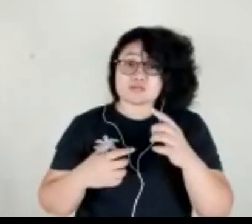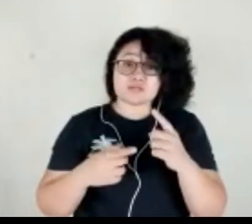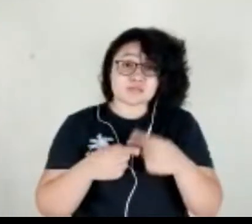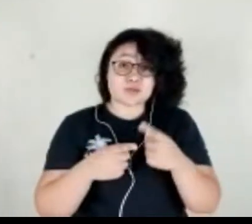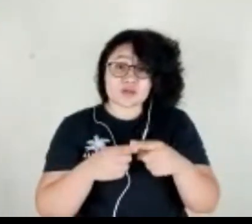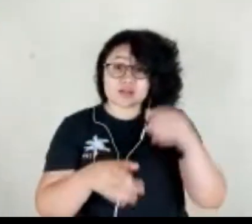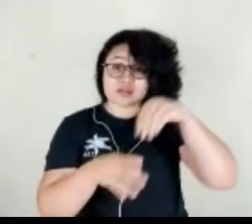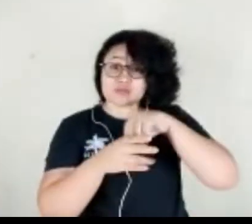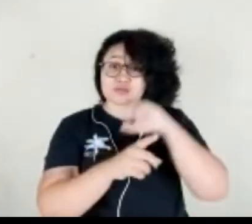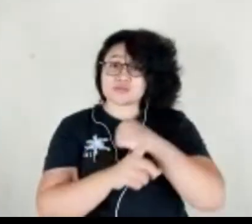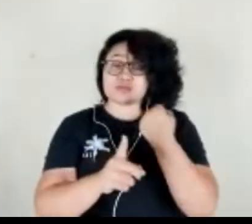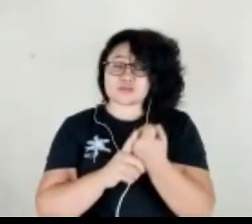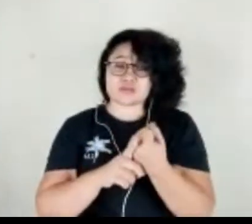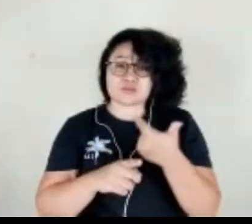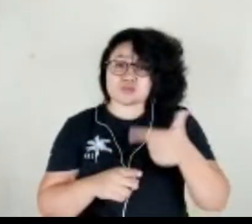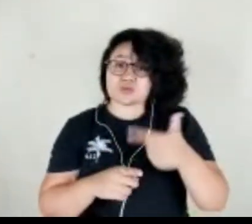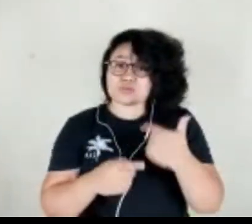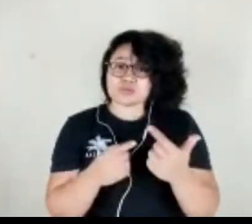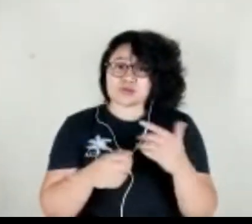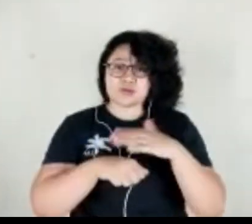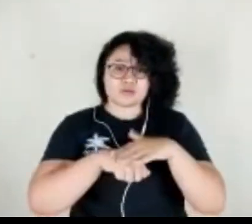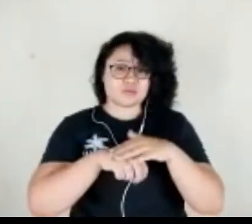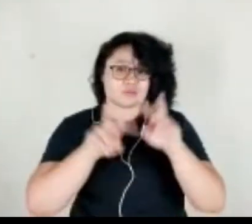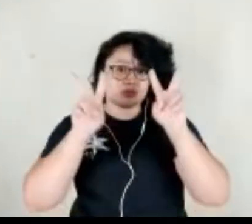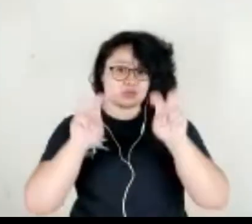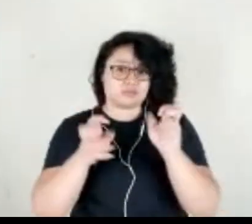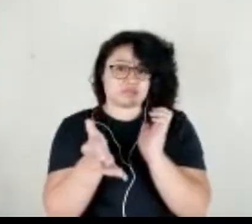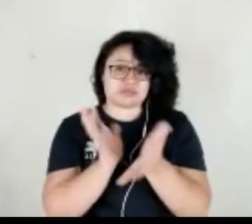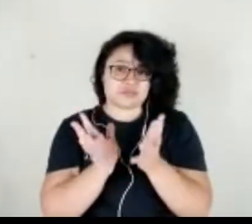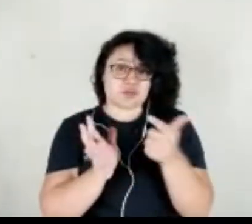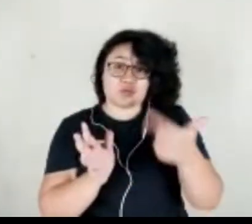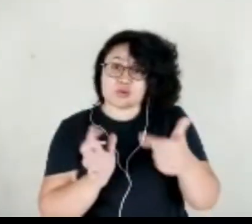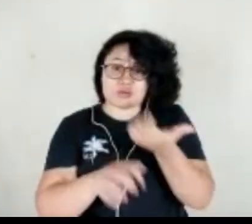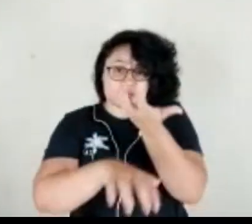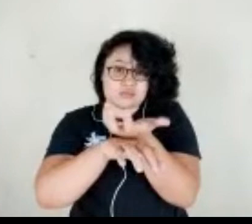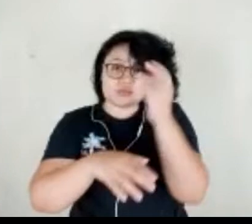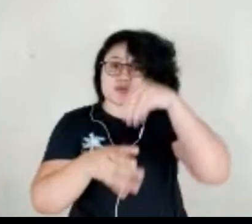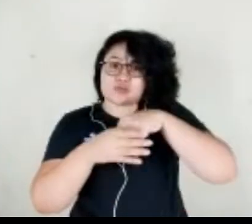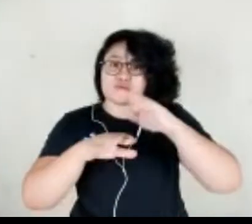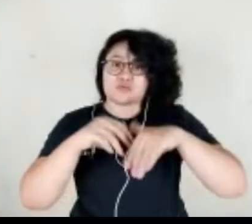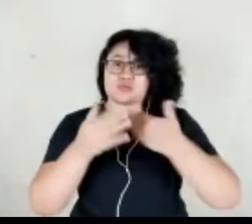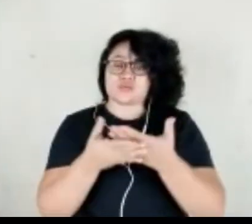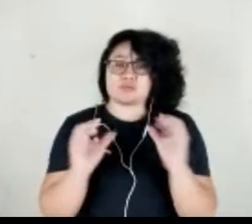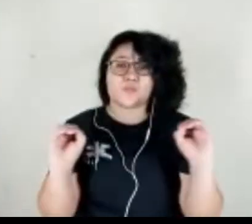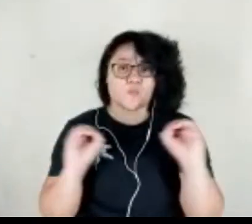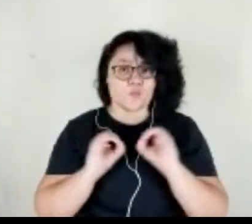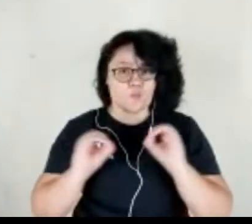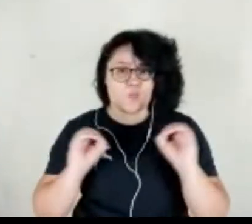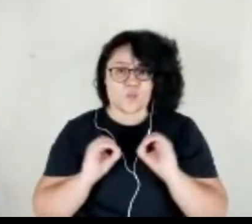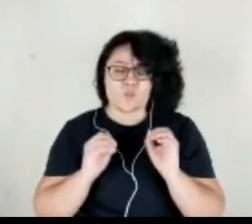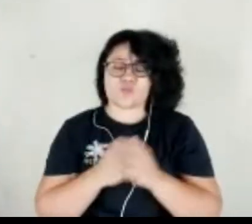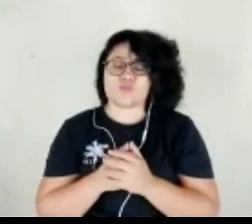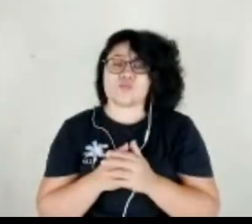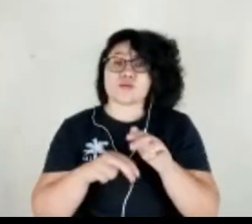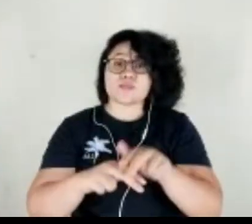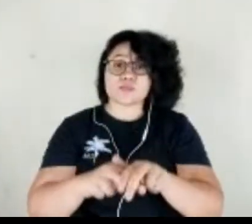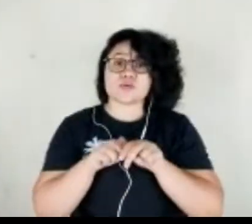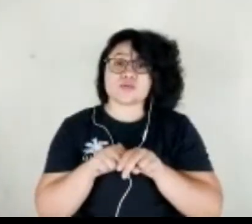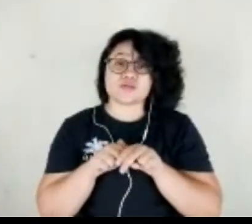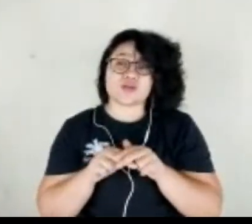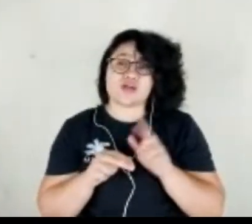não discute nas escolas, é uma disciplina que não tem nas escolas, né, então, enfim, é um